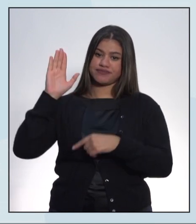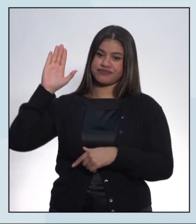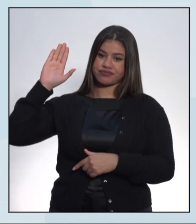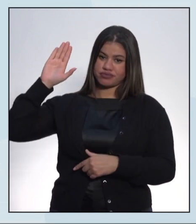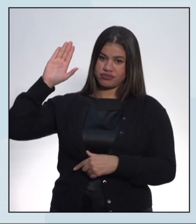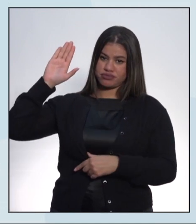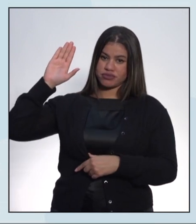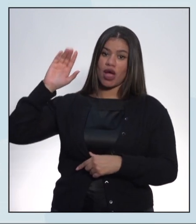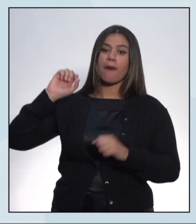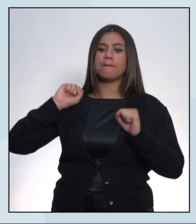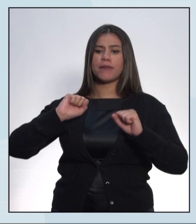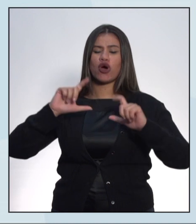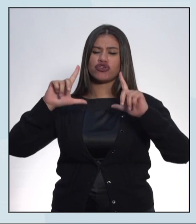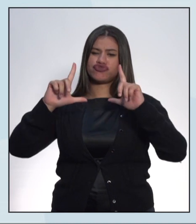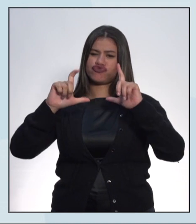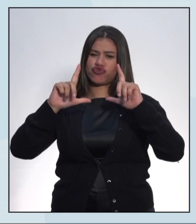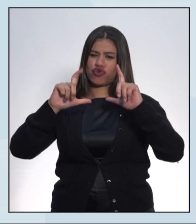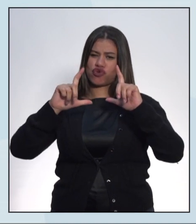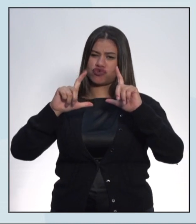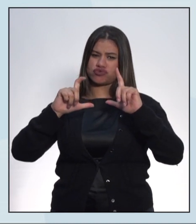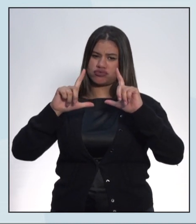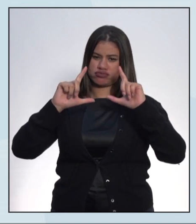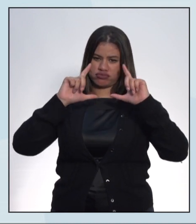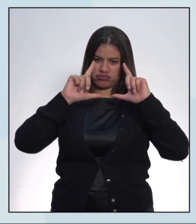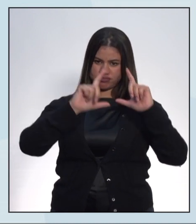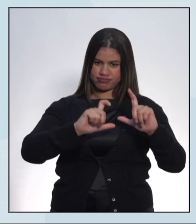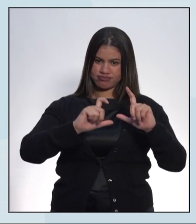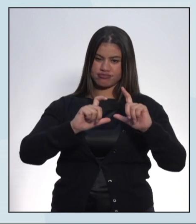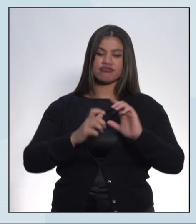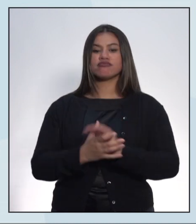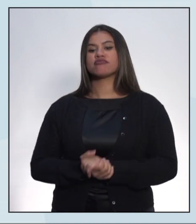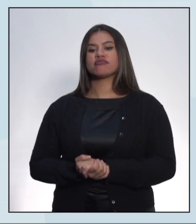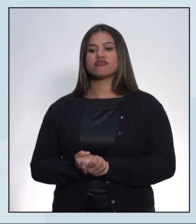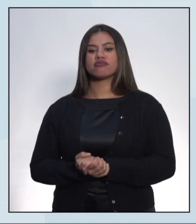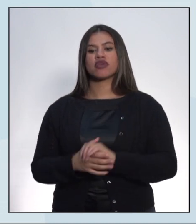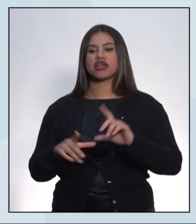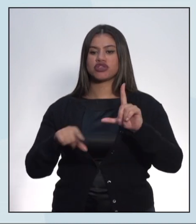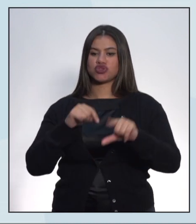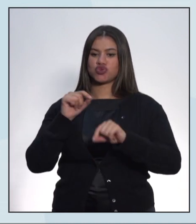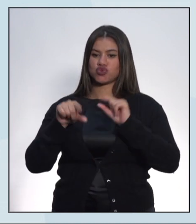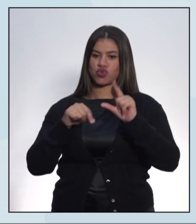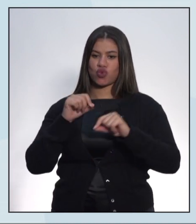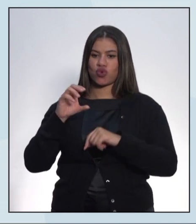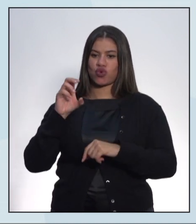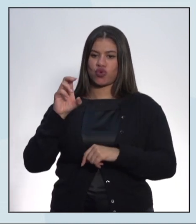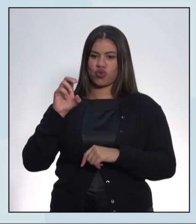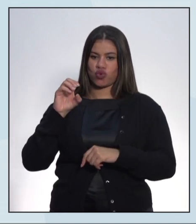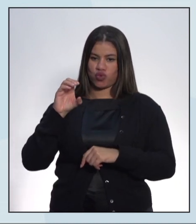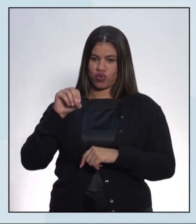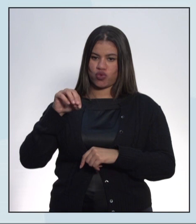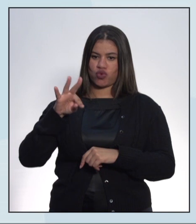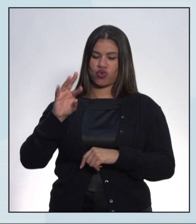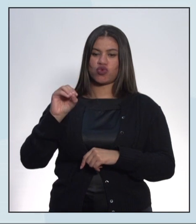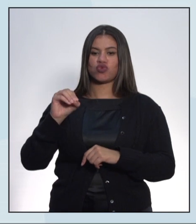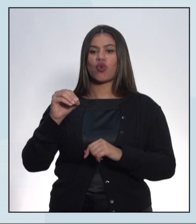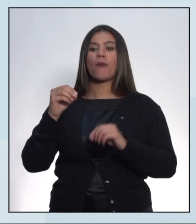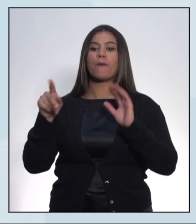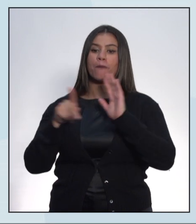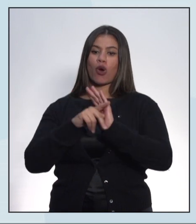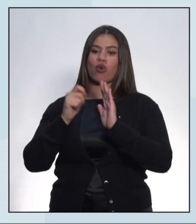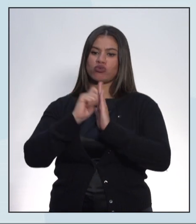está com o aplicativo aí, né? Tira um print da tela e leia escolha um conto de um desses escritores, né? Crie uma